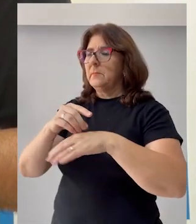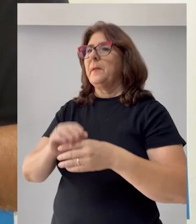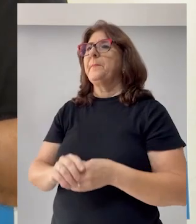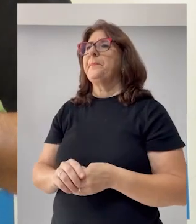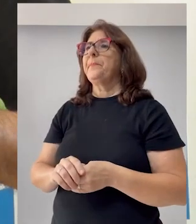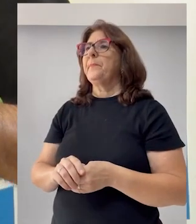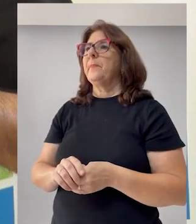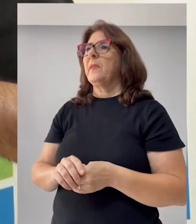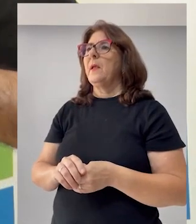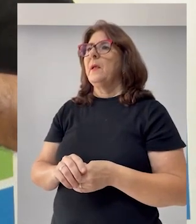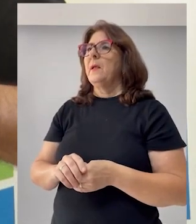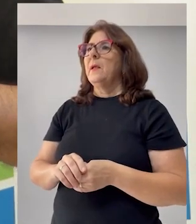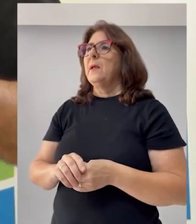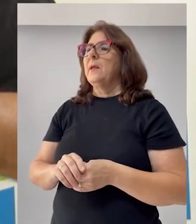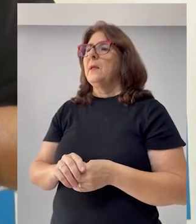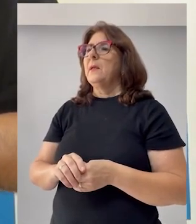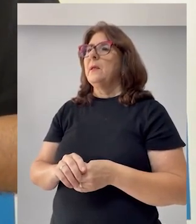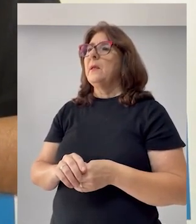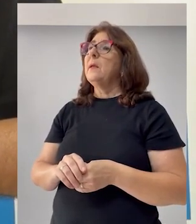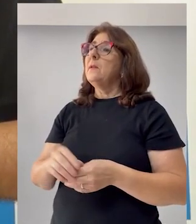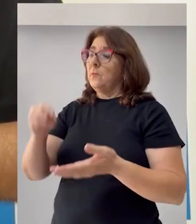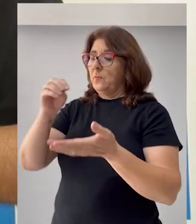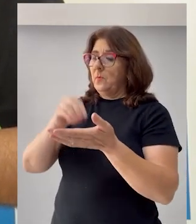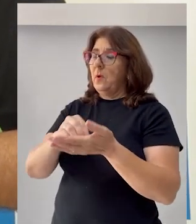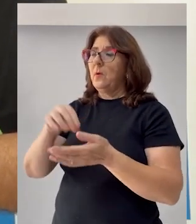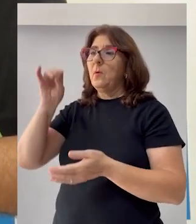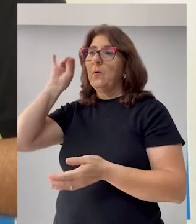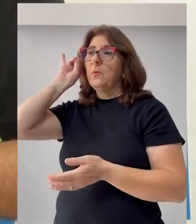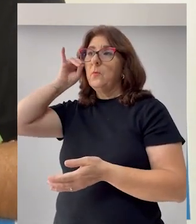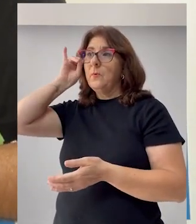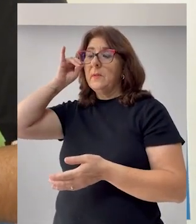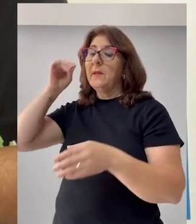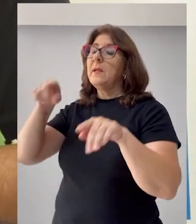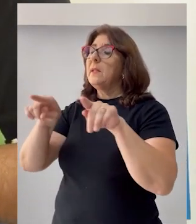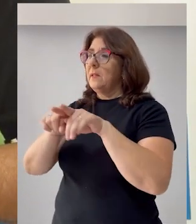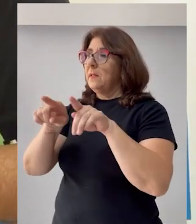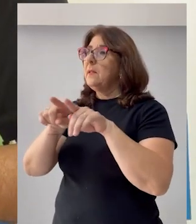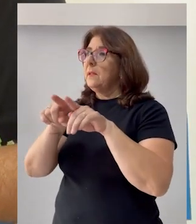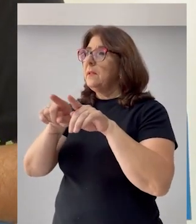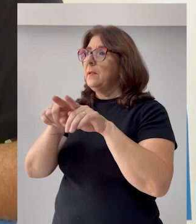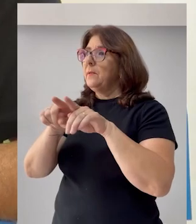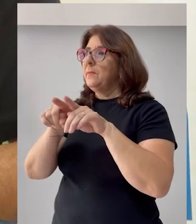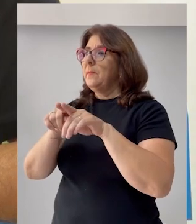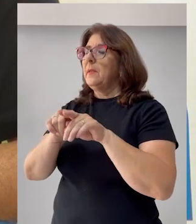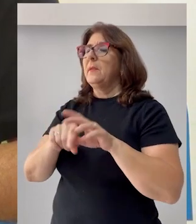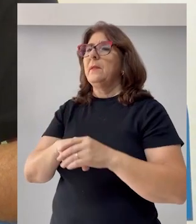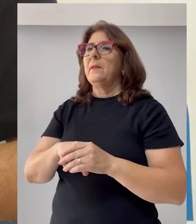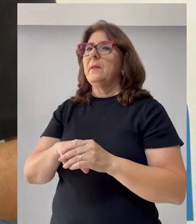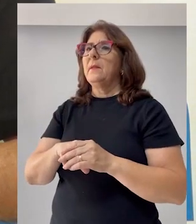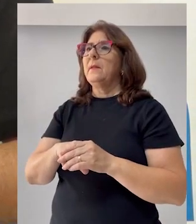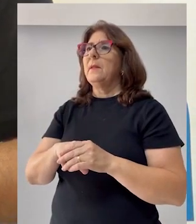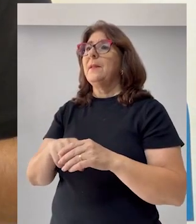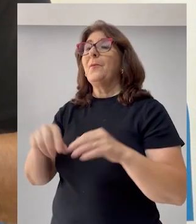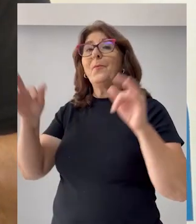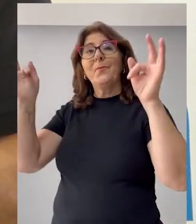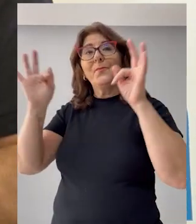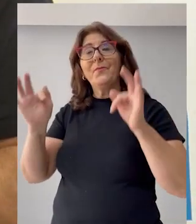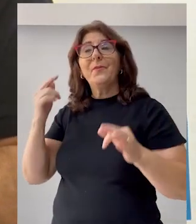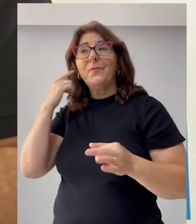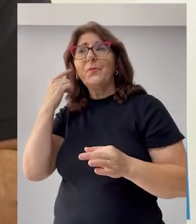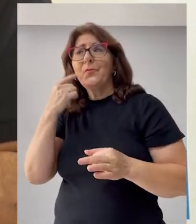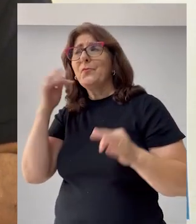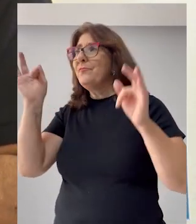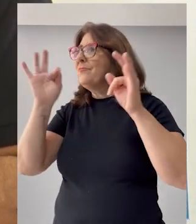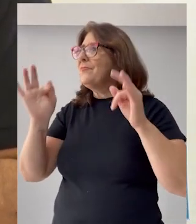e desse eles colocam também no Instagram, algumas estão disponibilizadas no Instagram, e eles são muito felizes por isso,